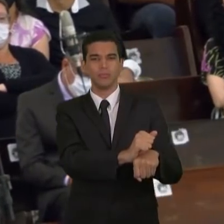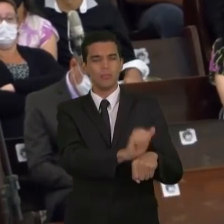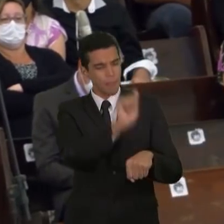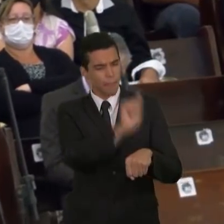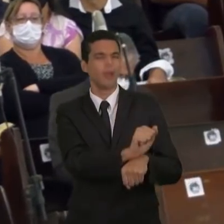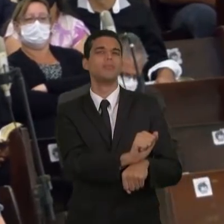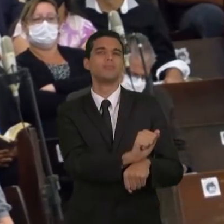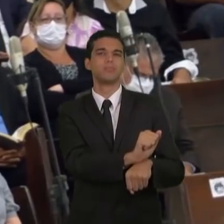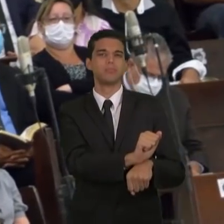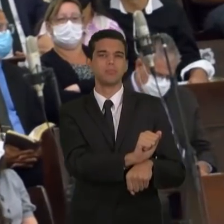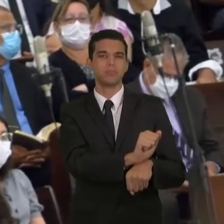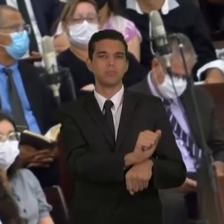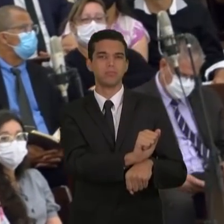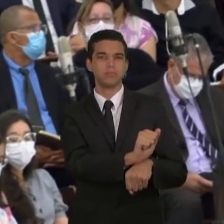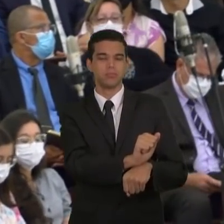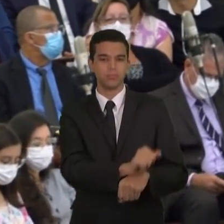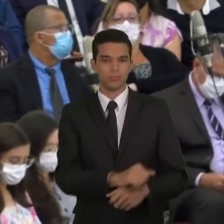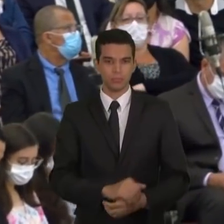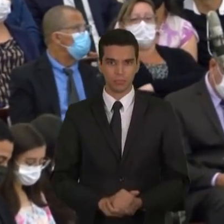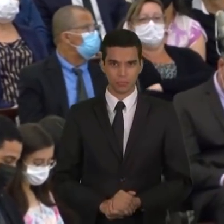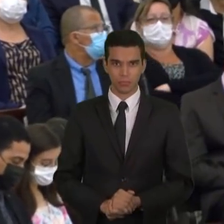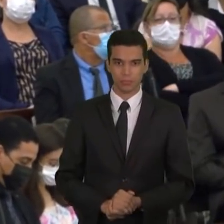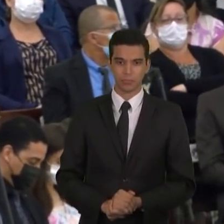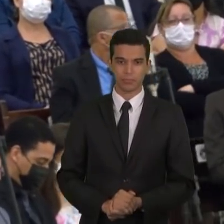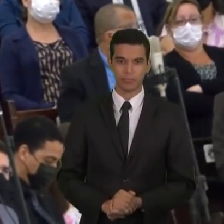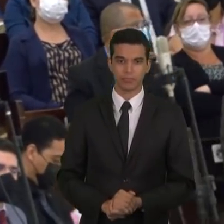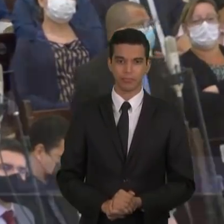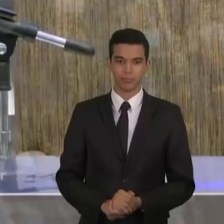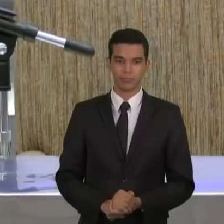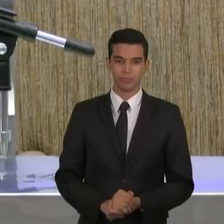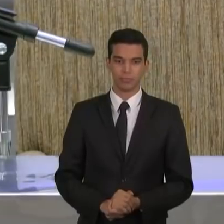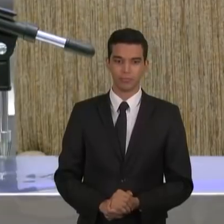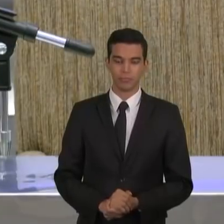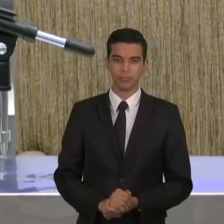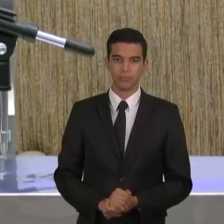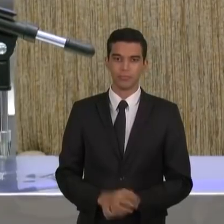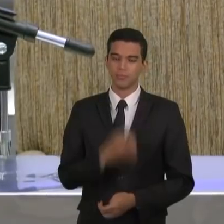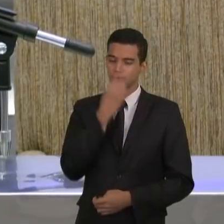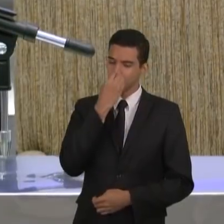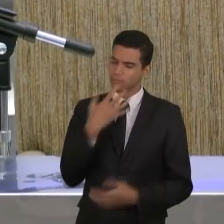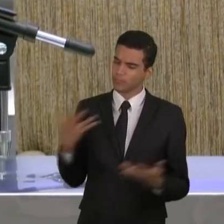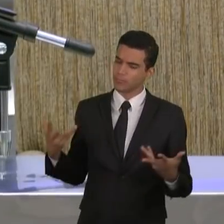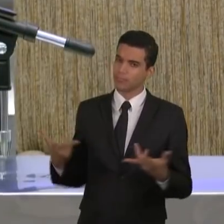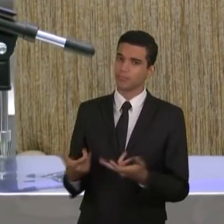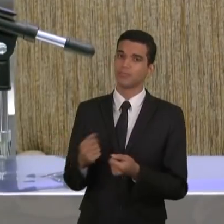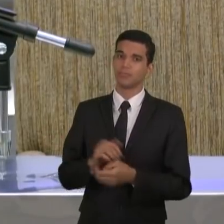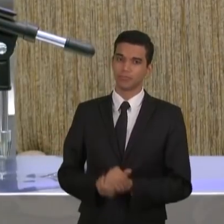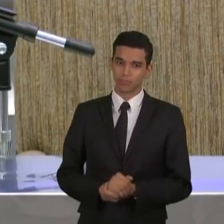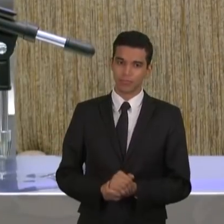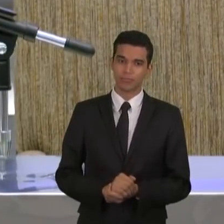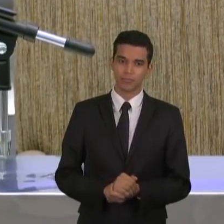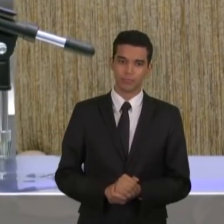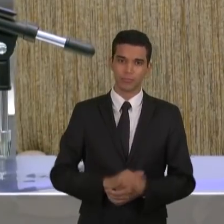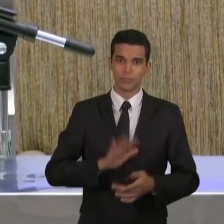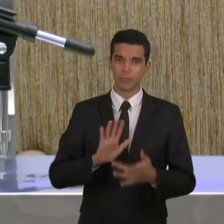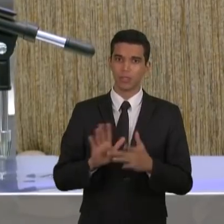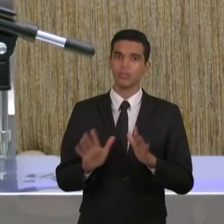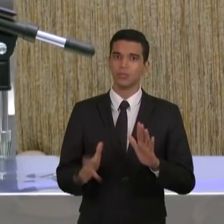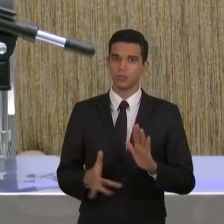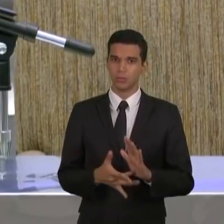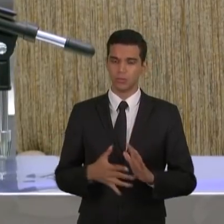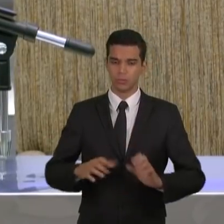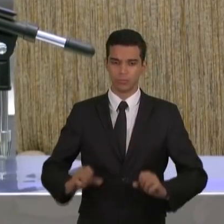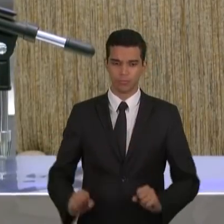E aí e como é tremendo quando ele levanta a voz dele